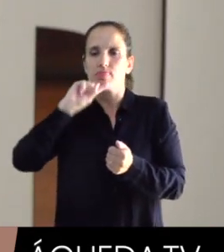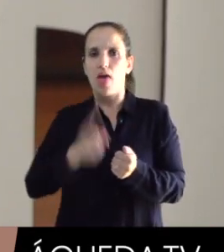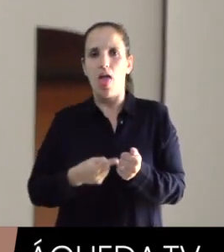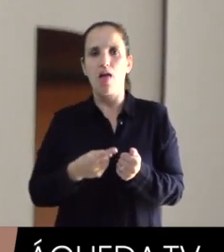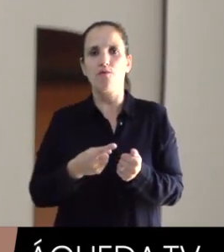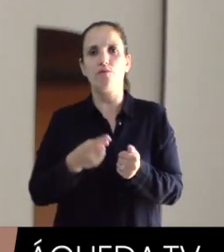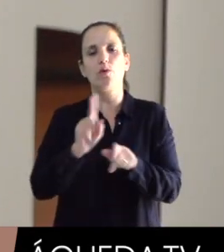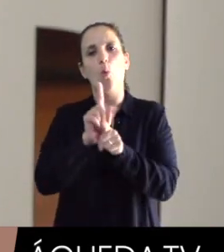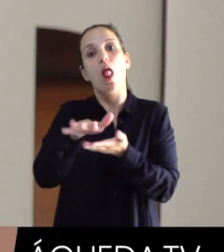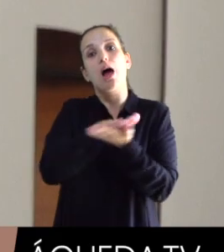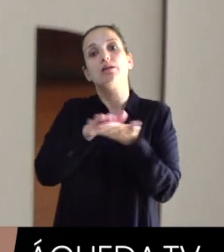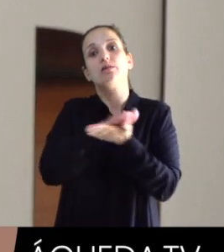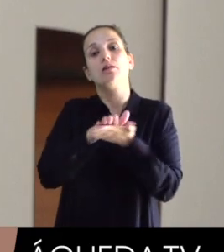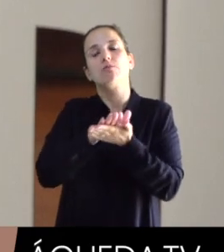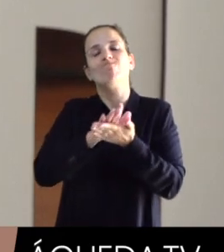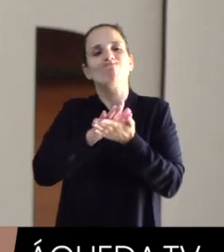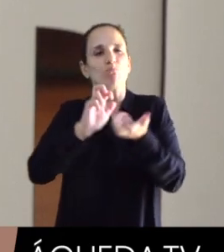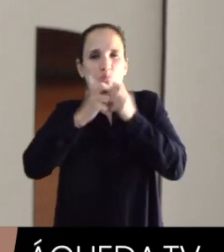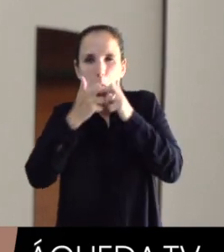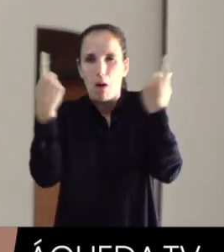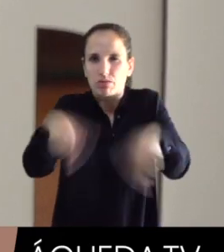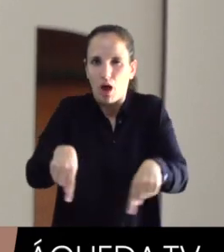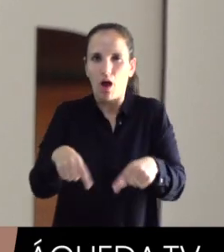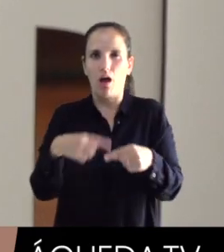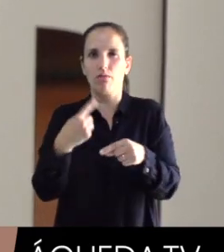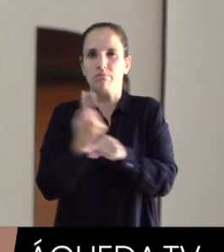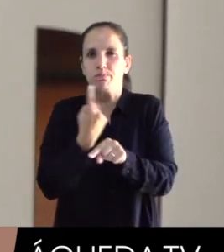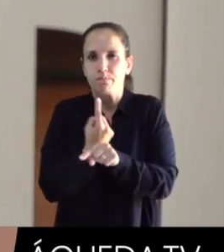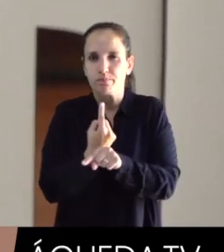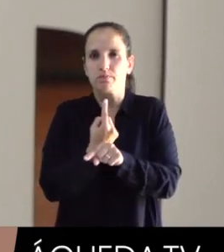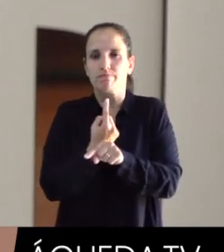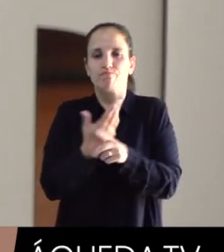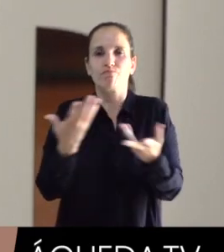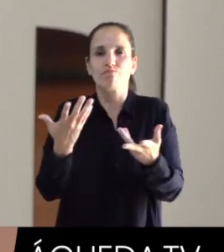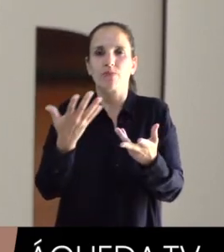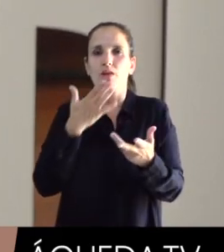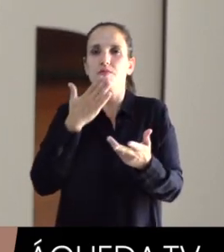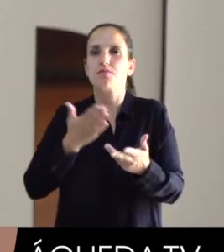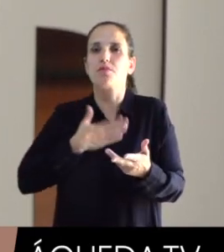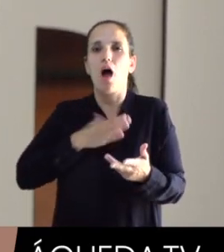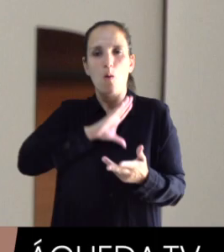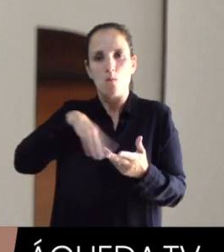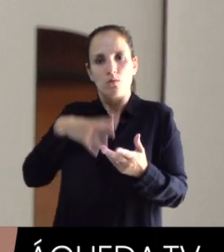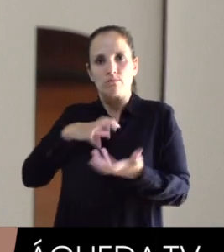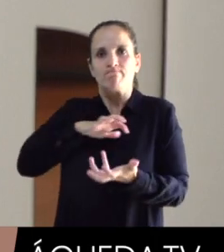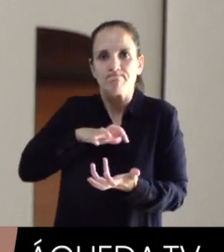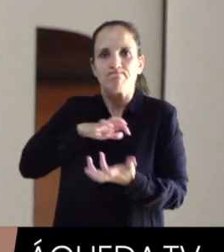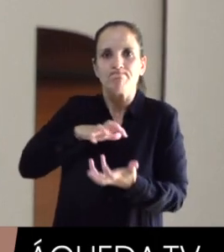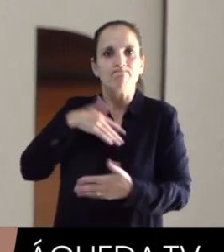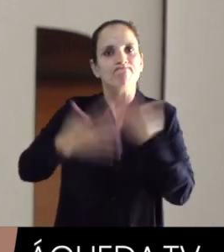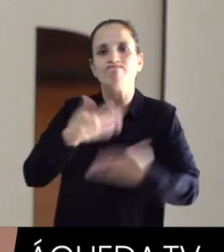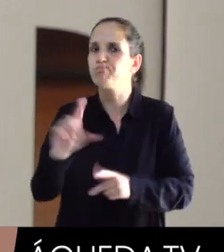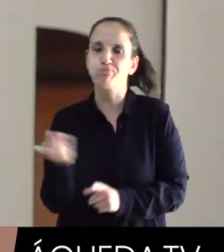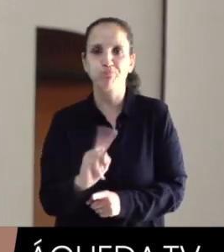ter nas situações adversas que inibiram o mundo, sem